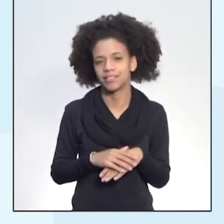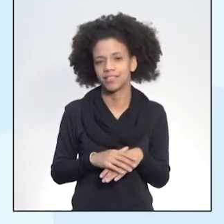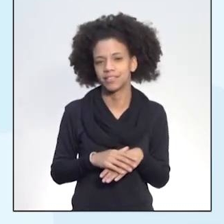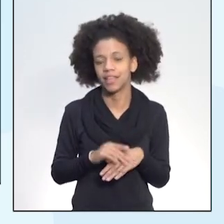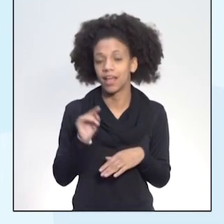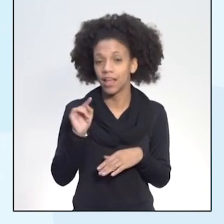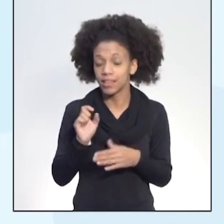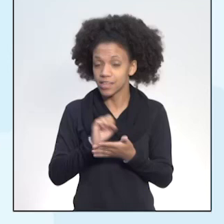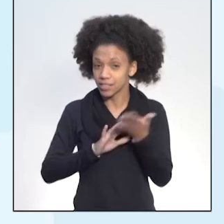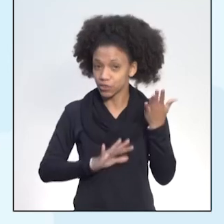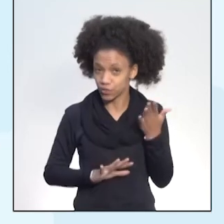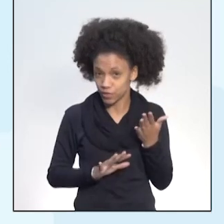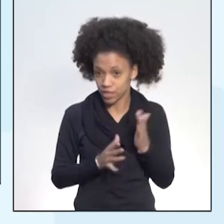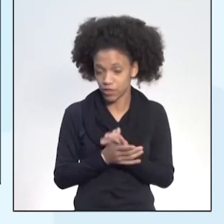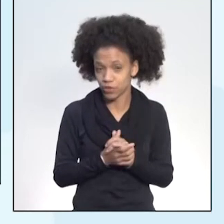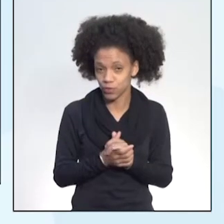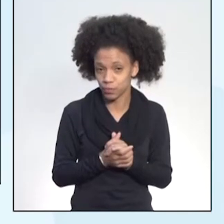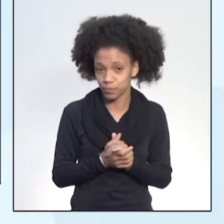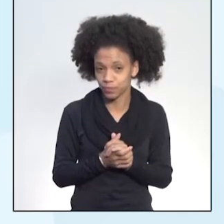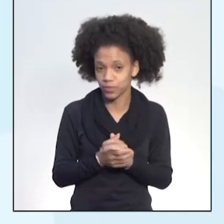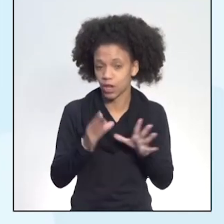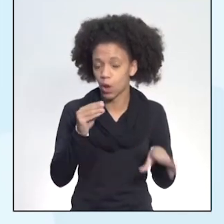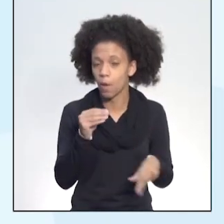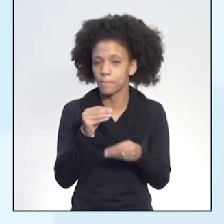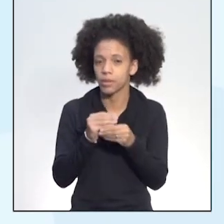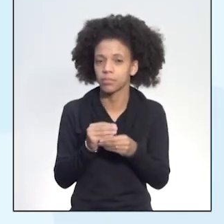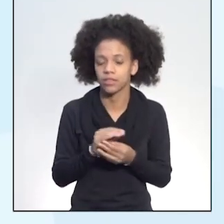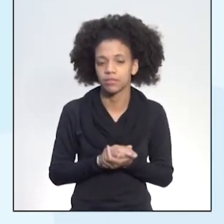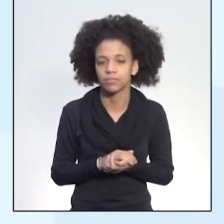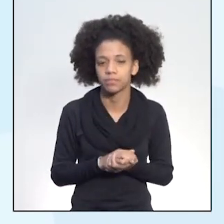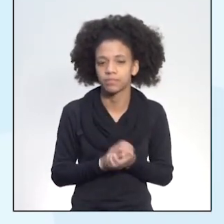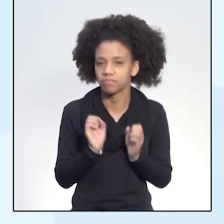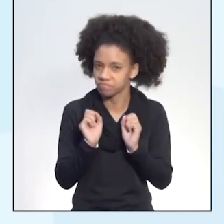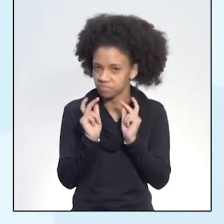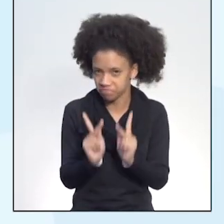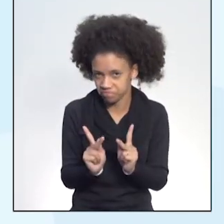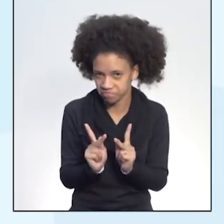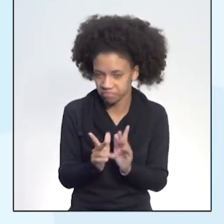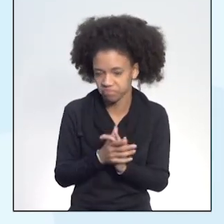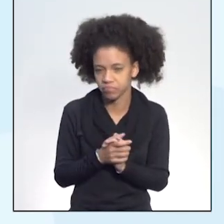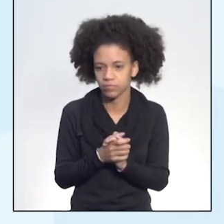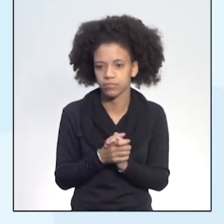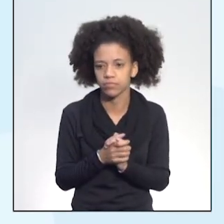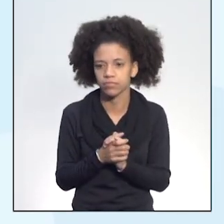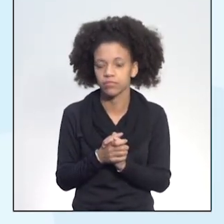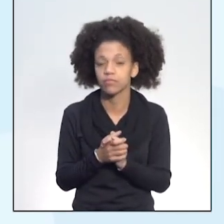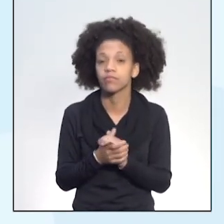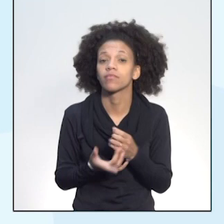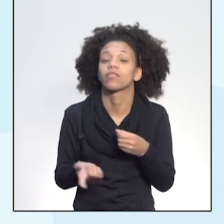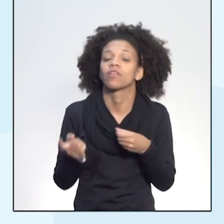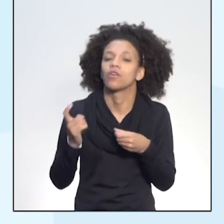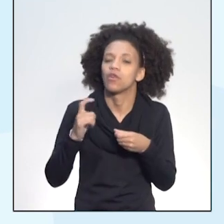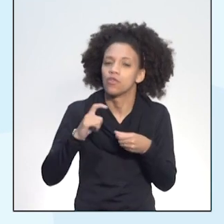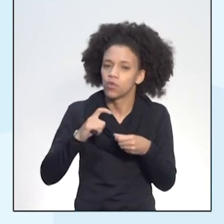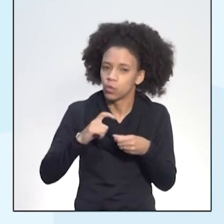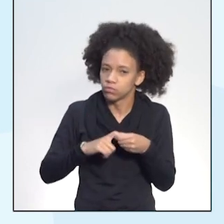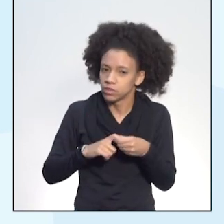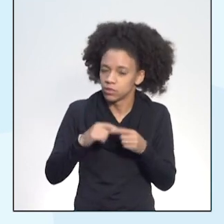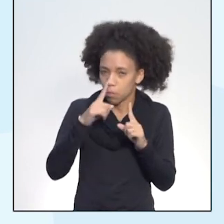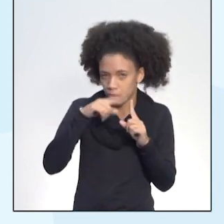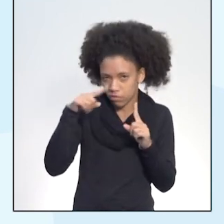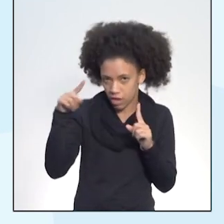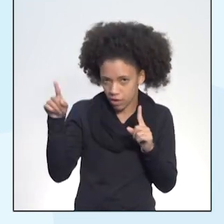nessas atividades complementares, ok? Vamos lá, voltando para o